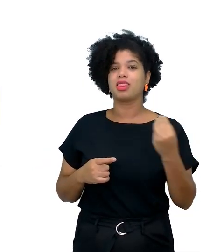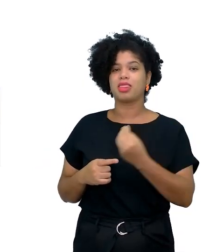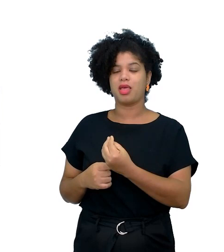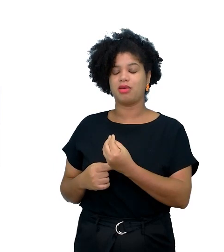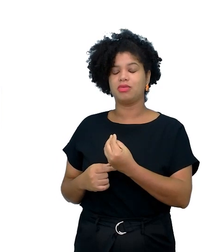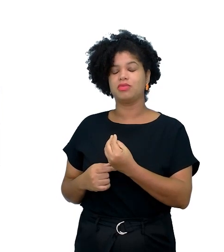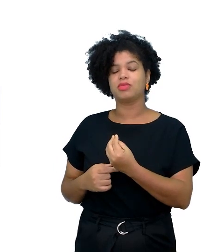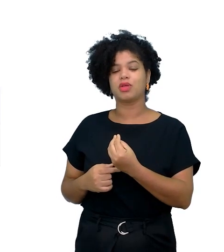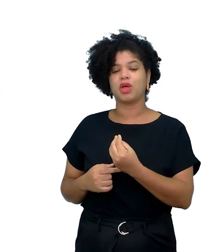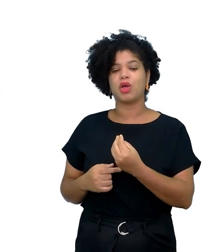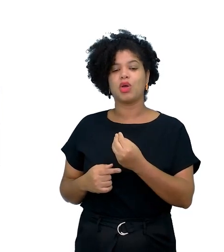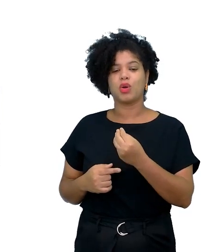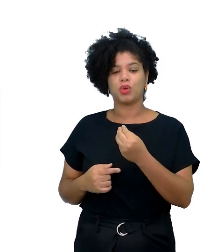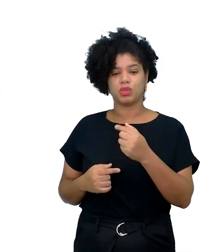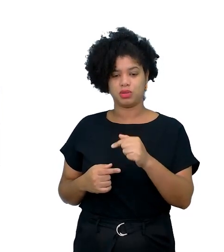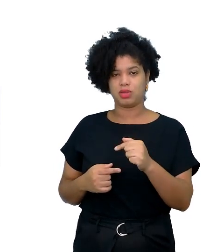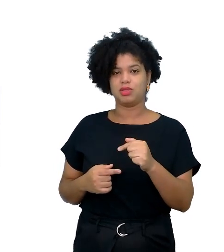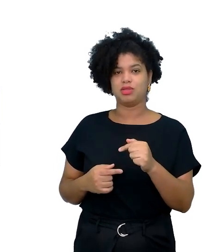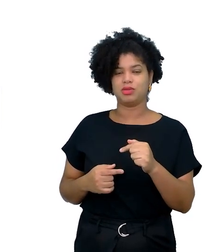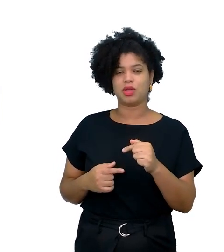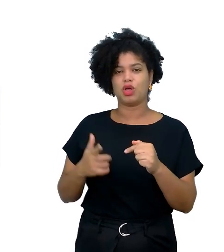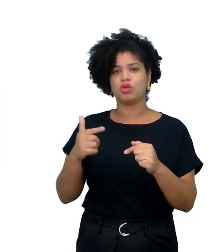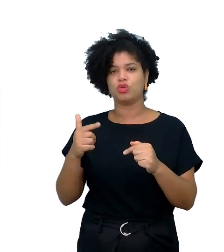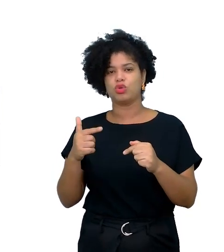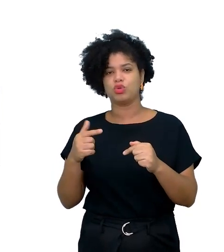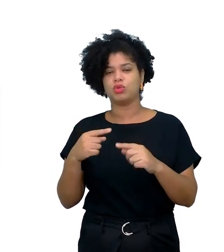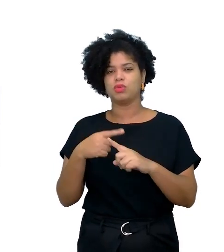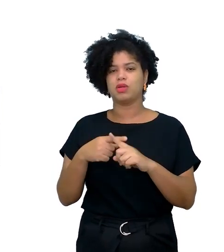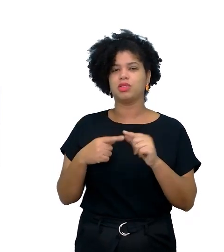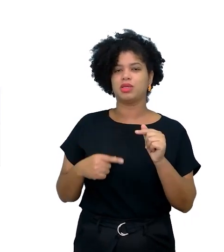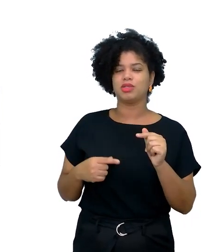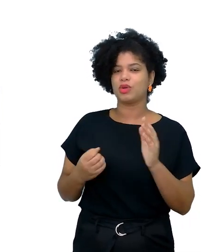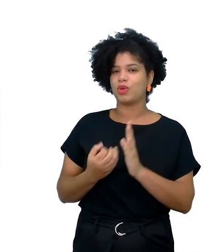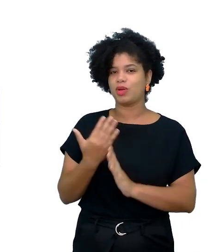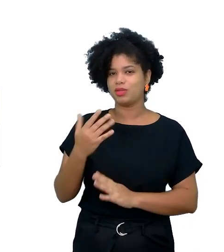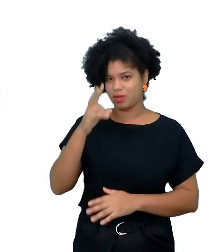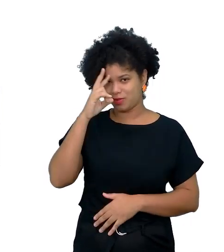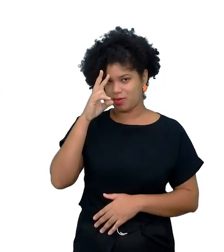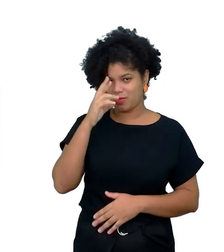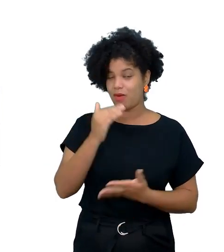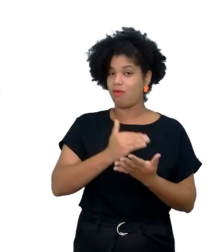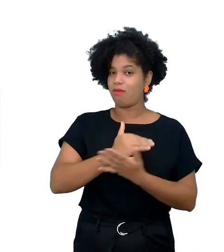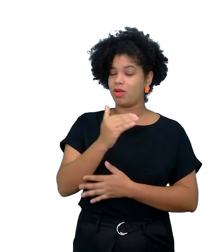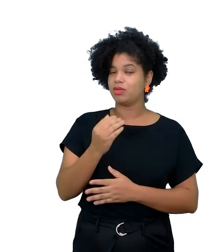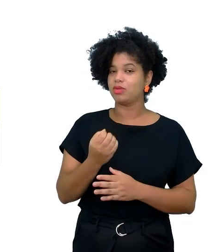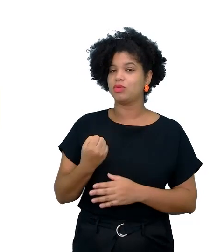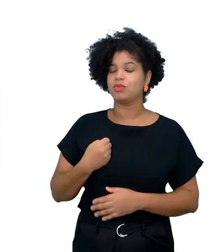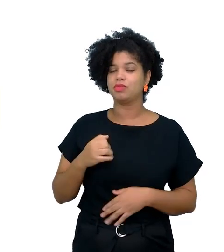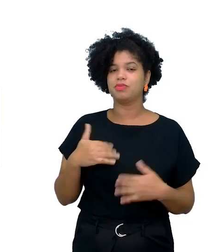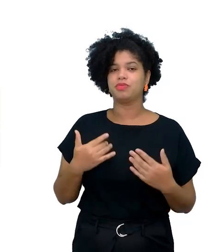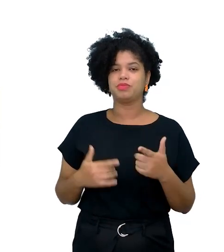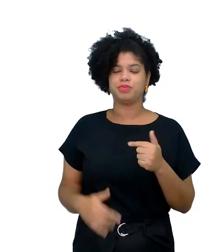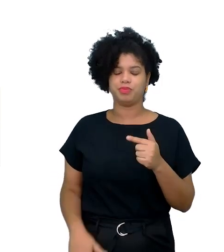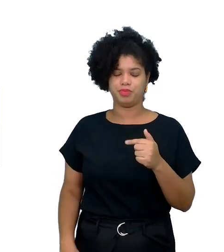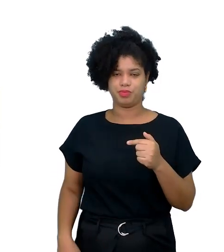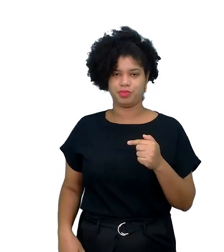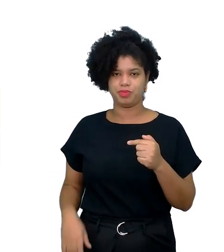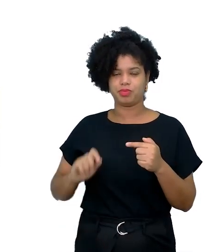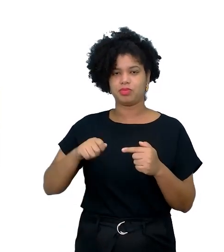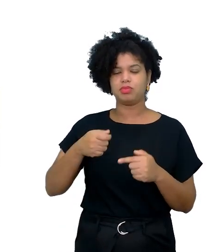ficou? Então, tem o estado inicial aqui, porque ela tinha 12, né,